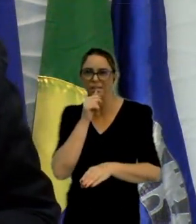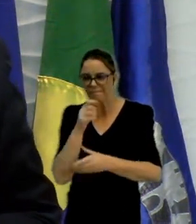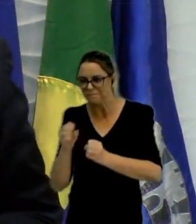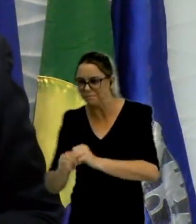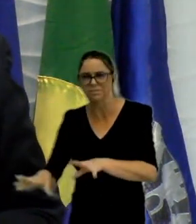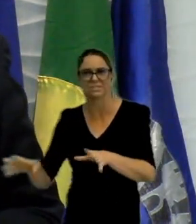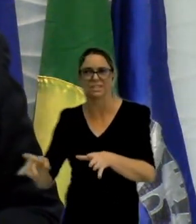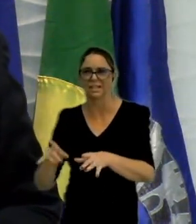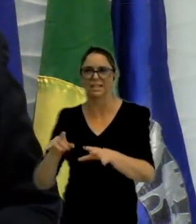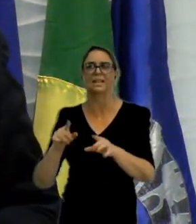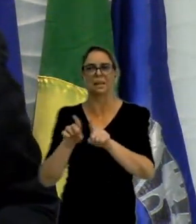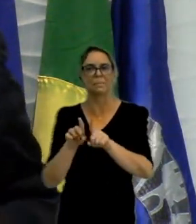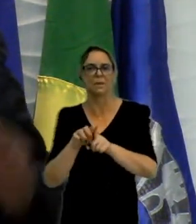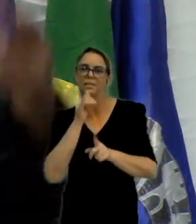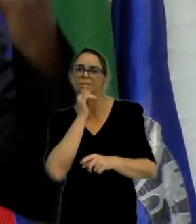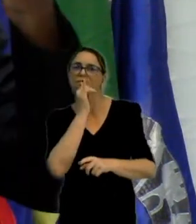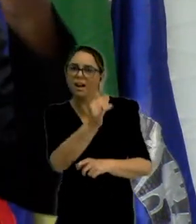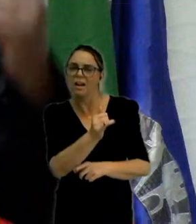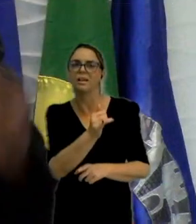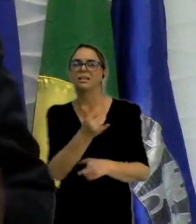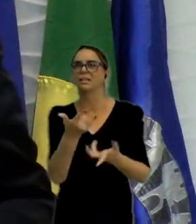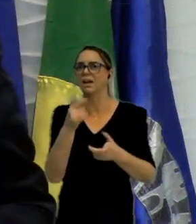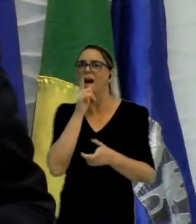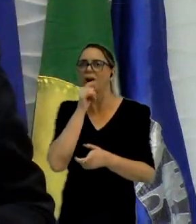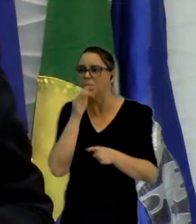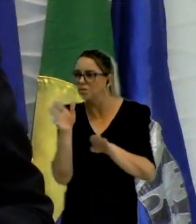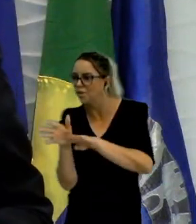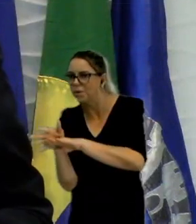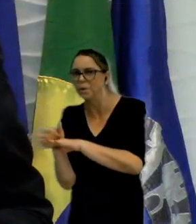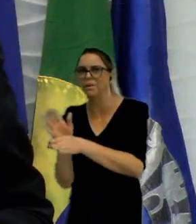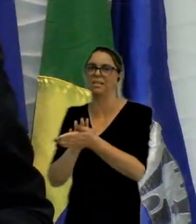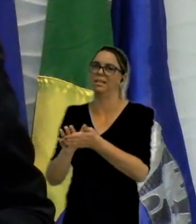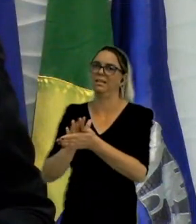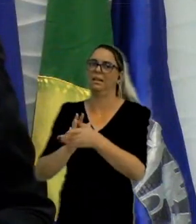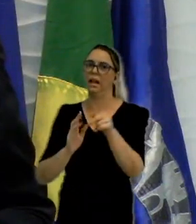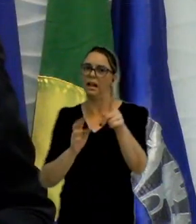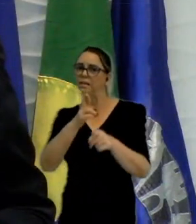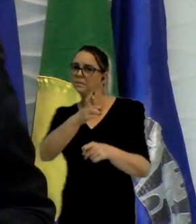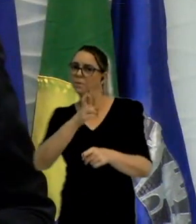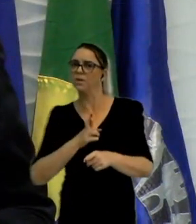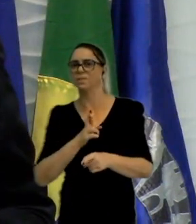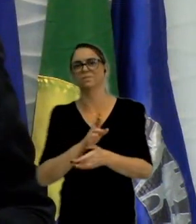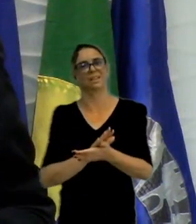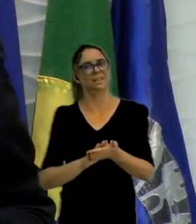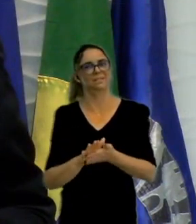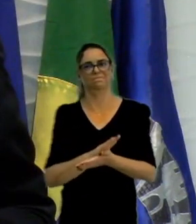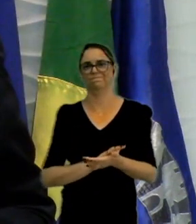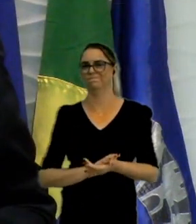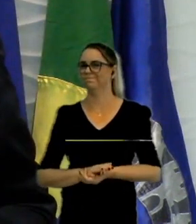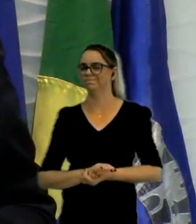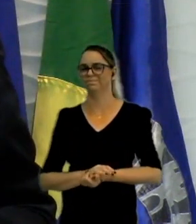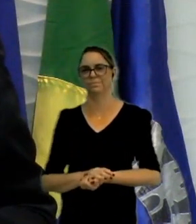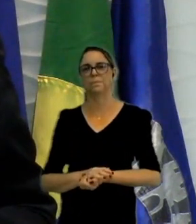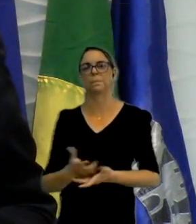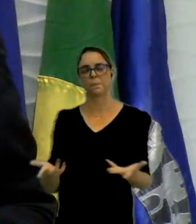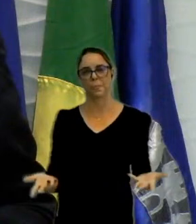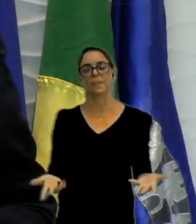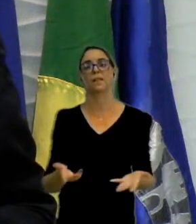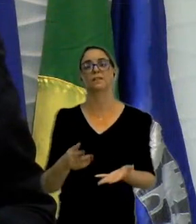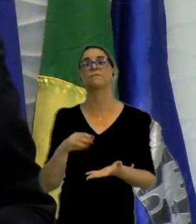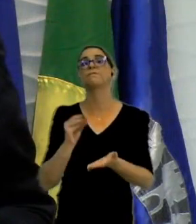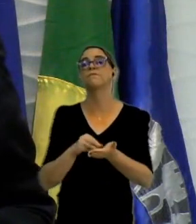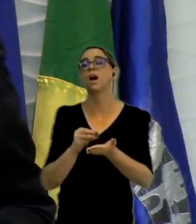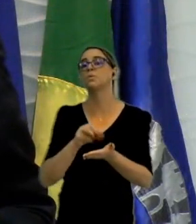chegou em todo canto. E nenhum tipo de resposta esse cidadão respondeu. É uma falta